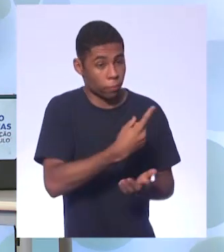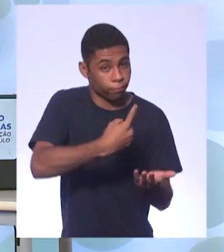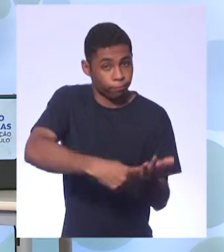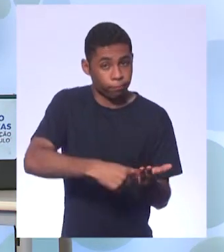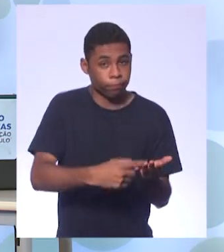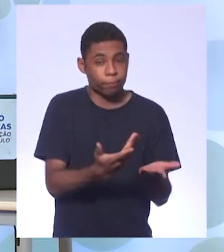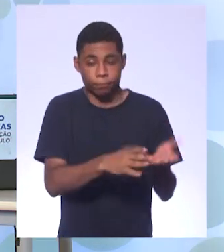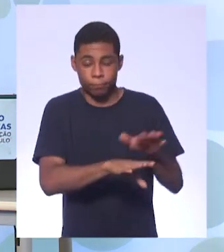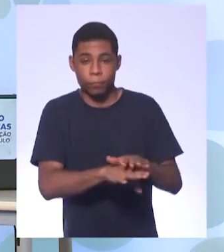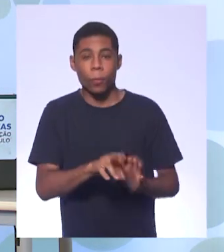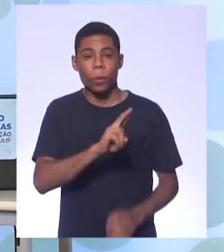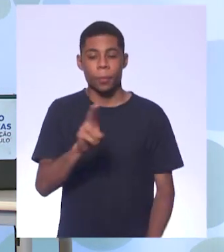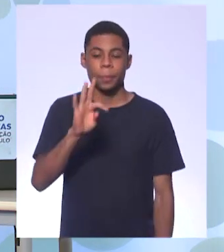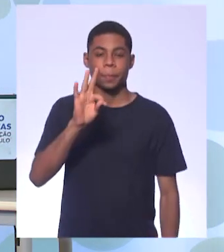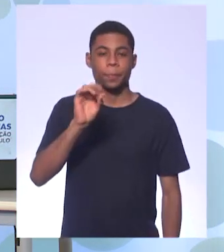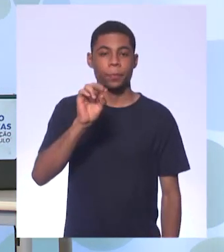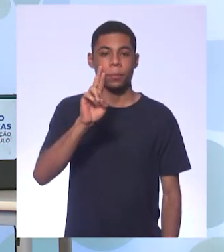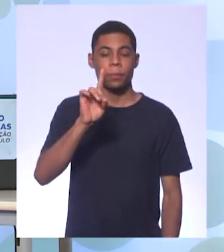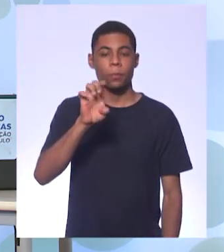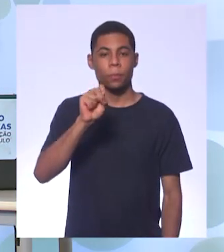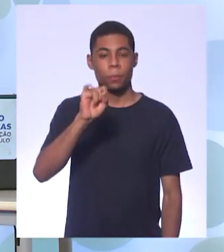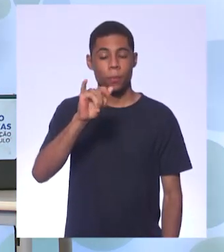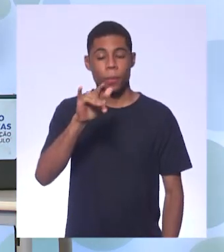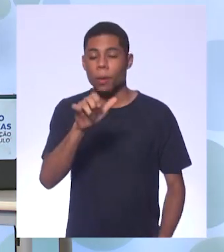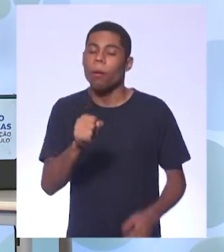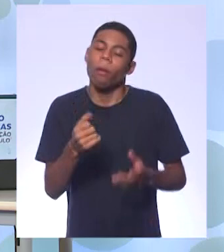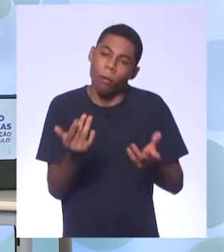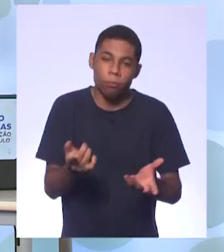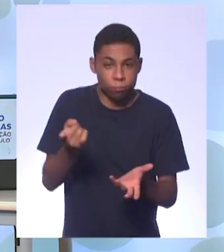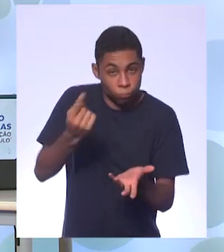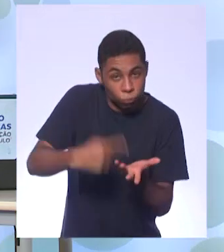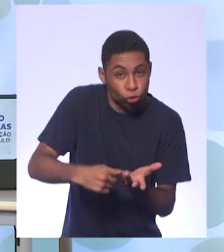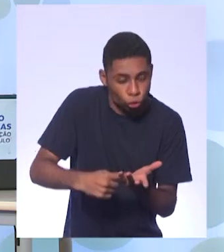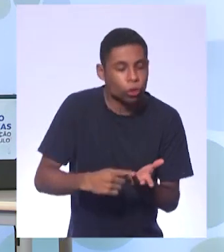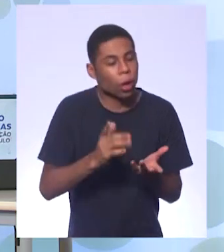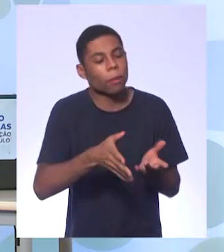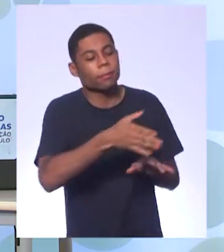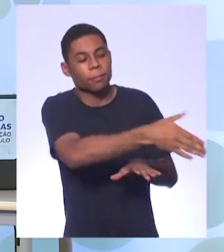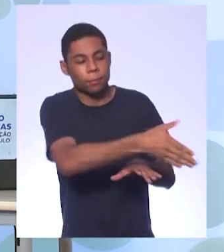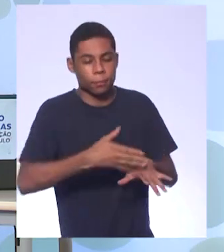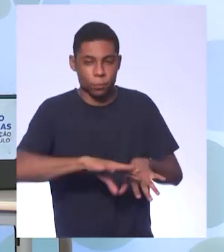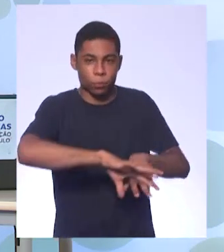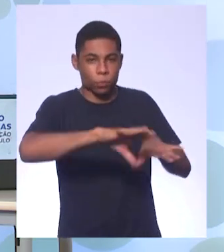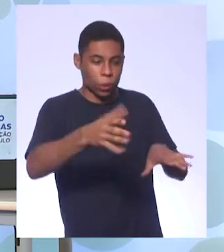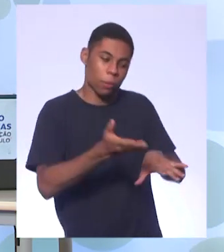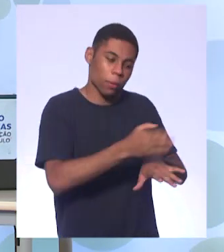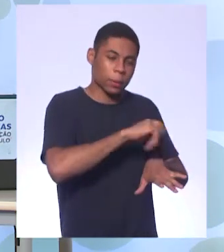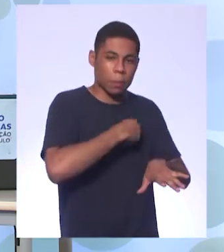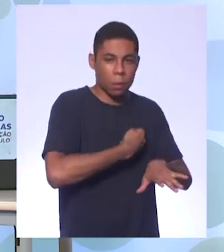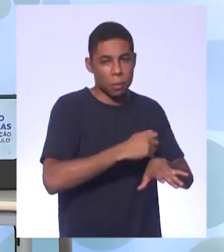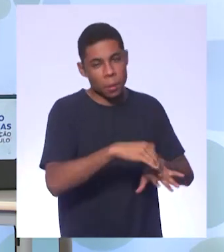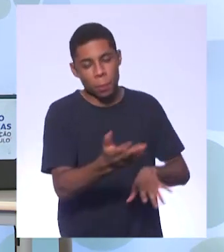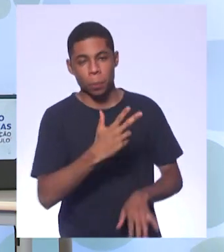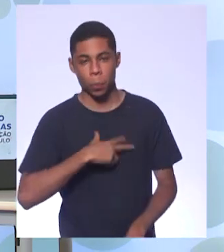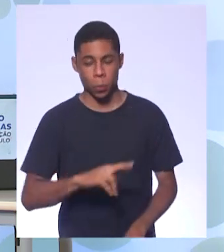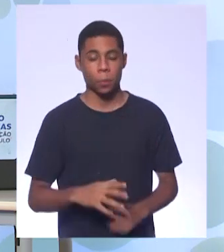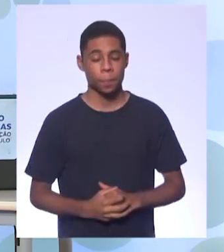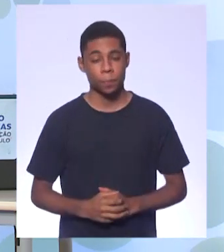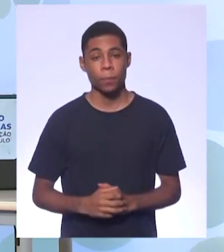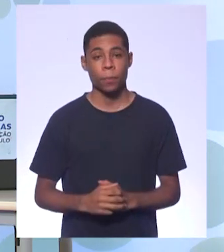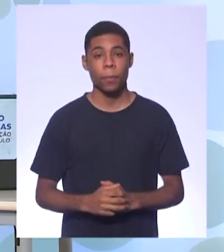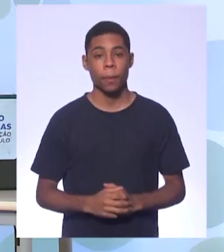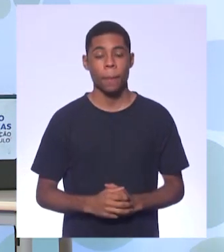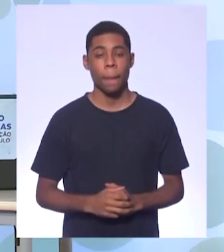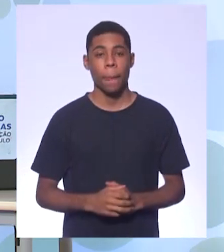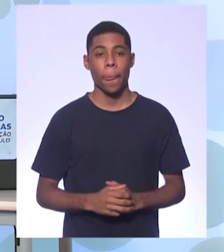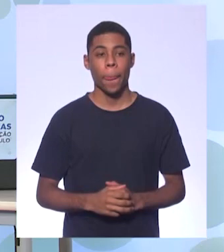Tratado de Tordesilhas, que aí sim dividiu, né, como a gente viu lá no mapa, né, essa relação, e ficou ainda mesmo assim ficou um